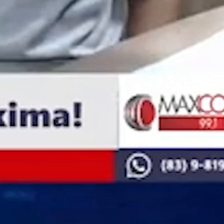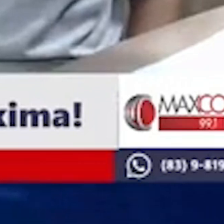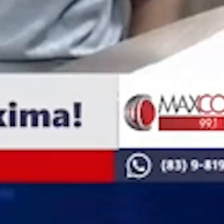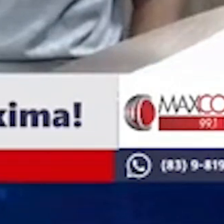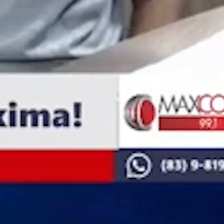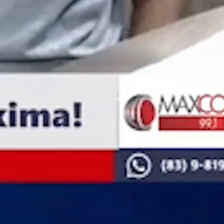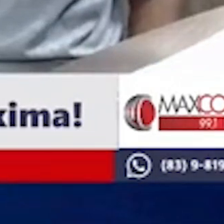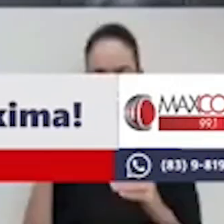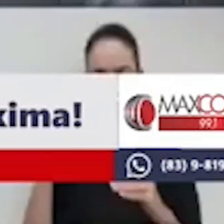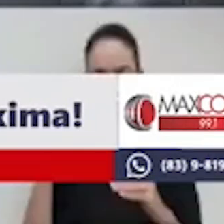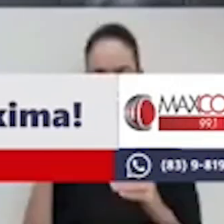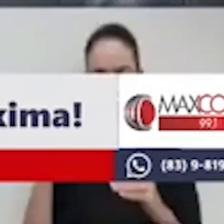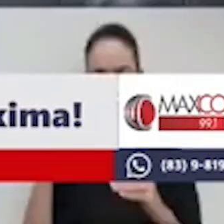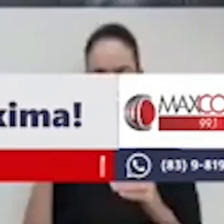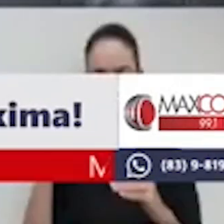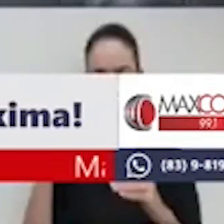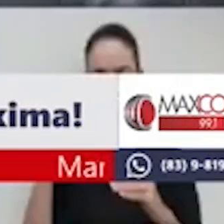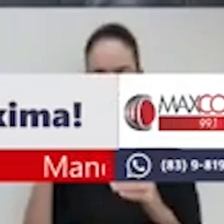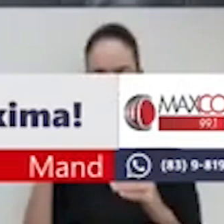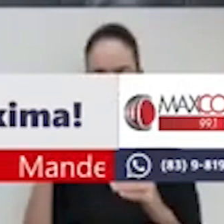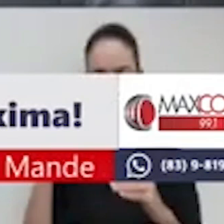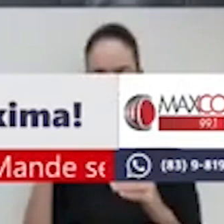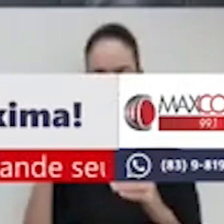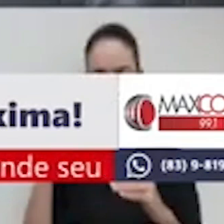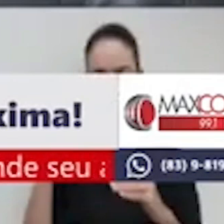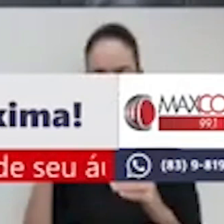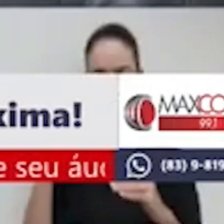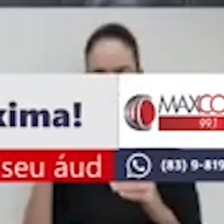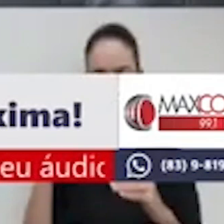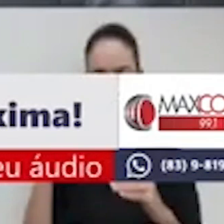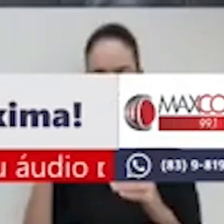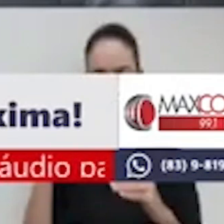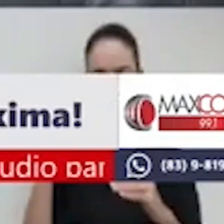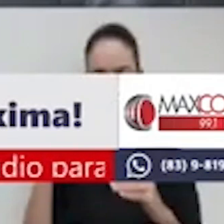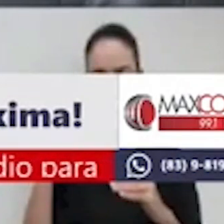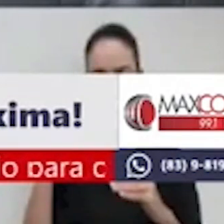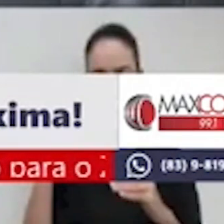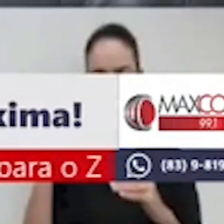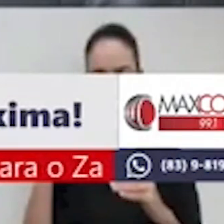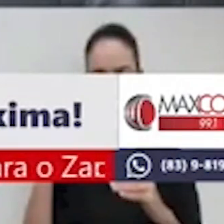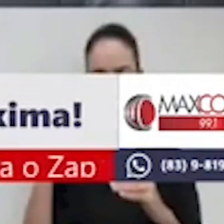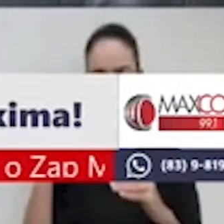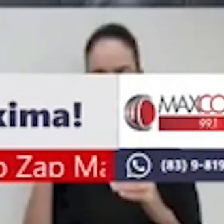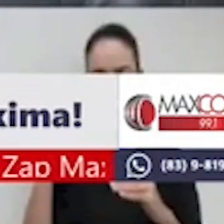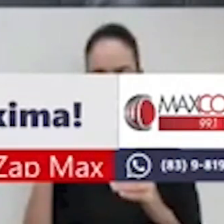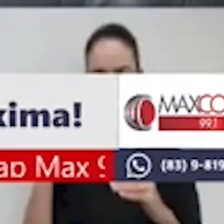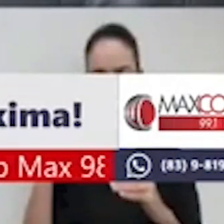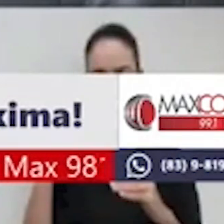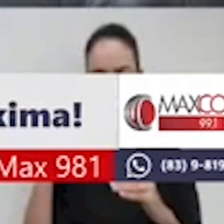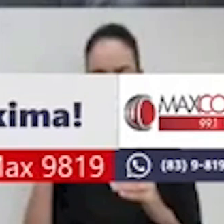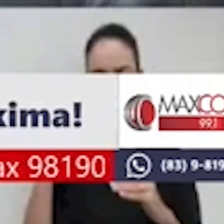chiqueiro de porco ele é ele é um responsável porque sugou o dinheiro todinho da câmera